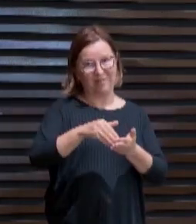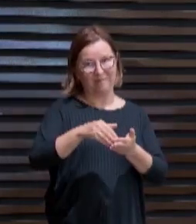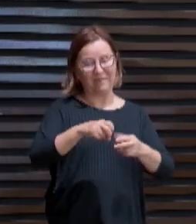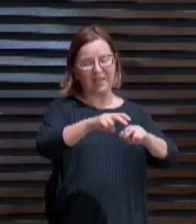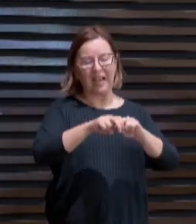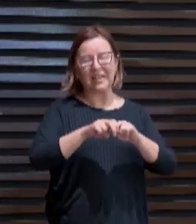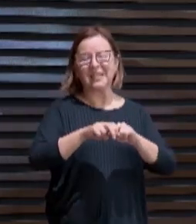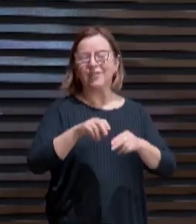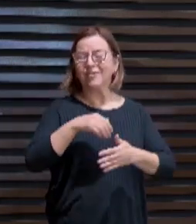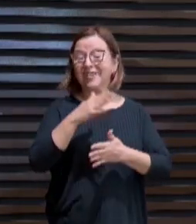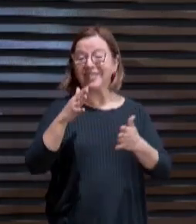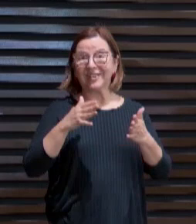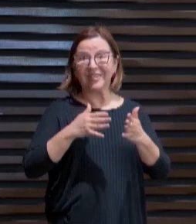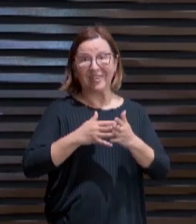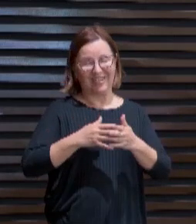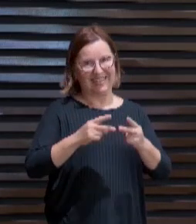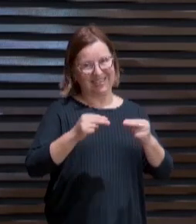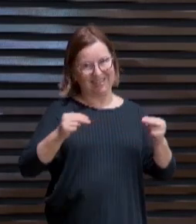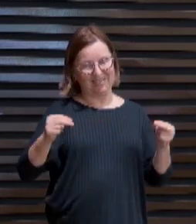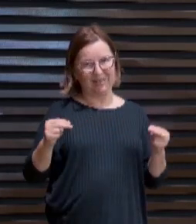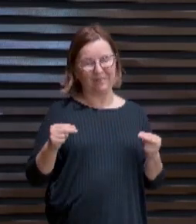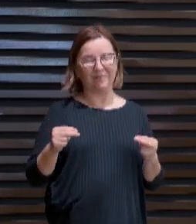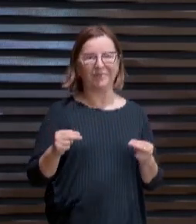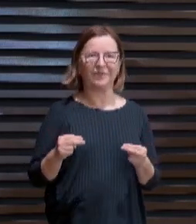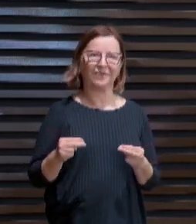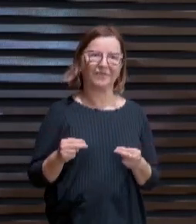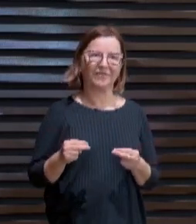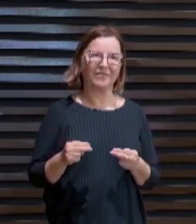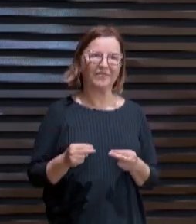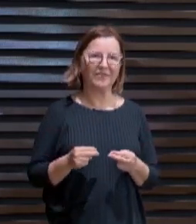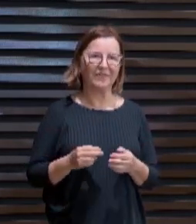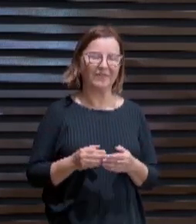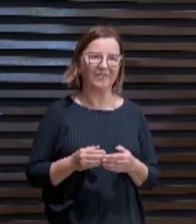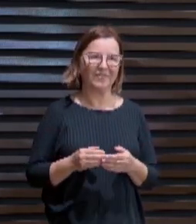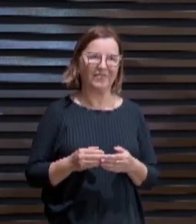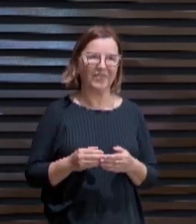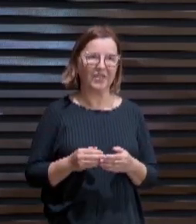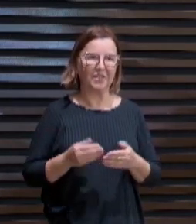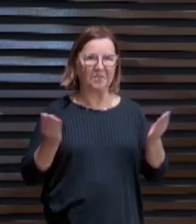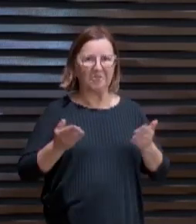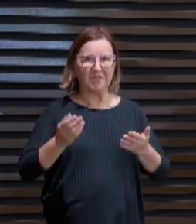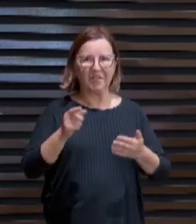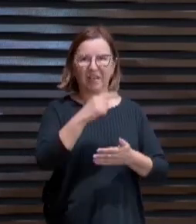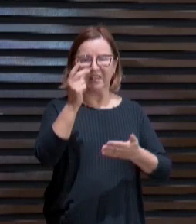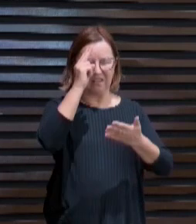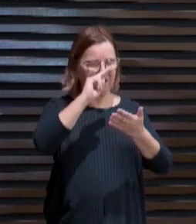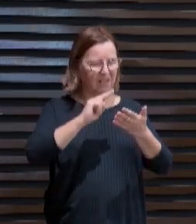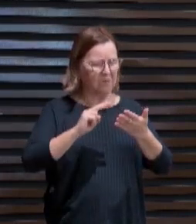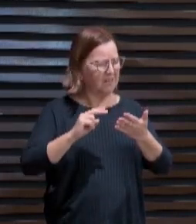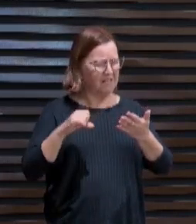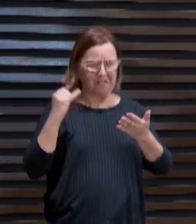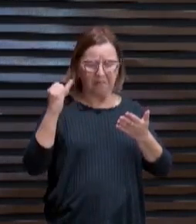as coisas, né? Hoje, ao nós lermos isso aqui, parece que não tem grande significado esse início, mas